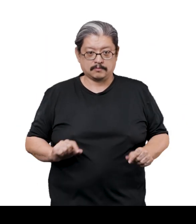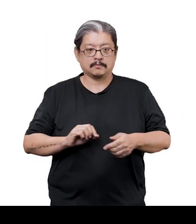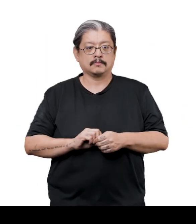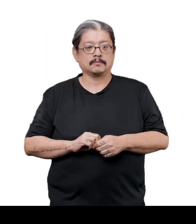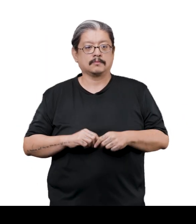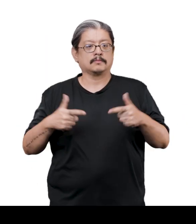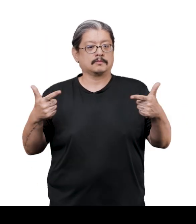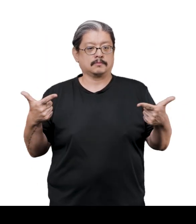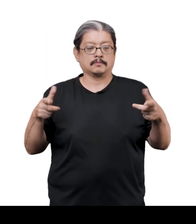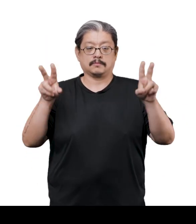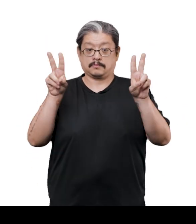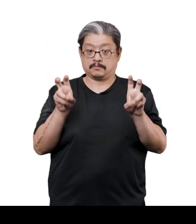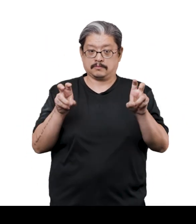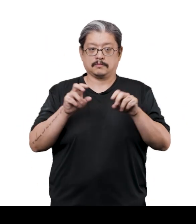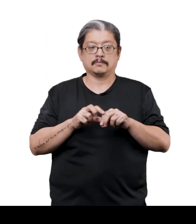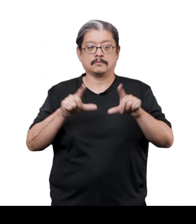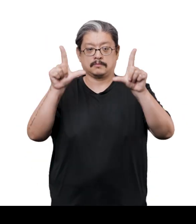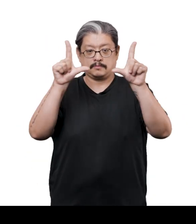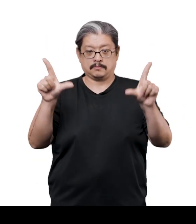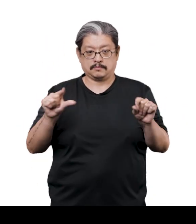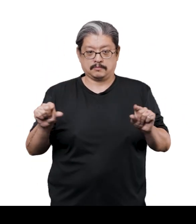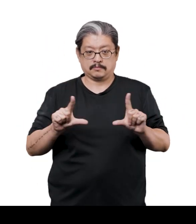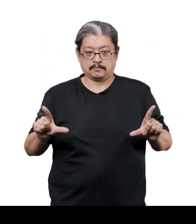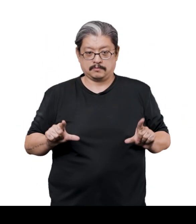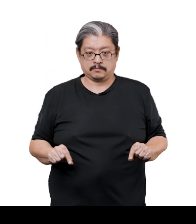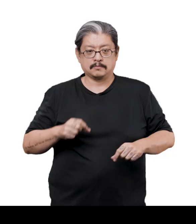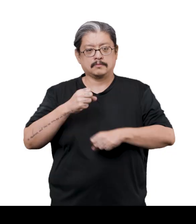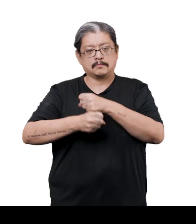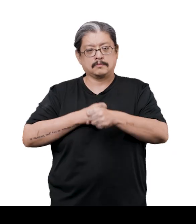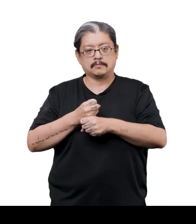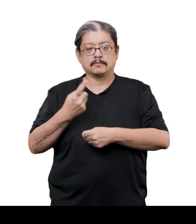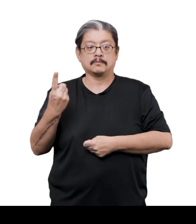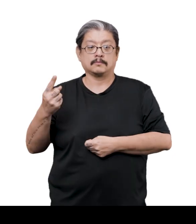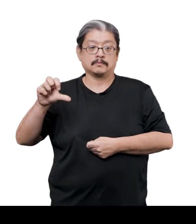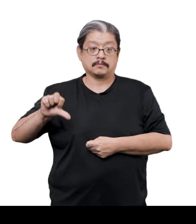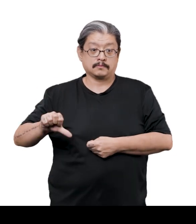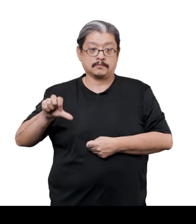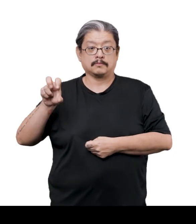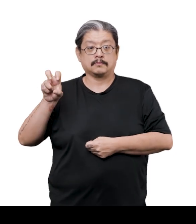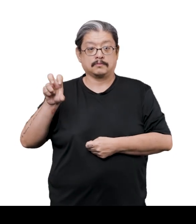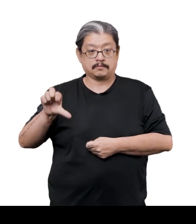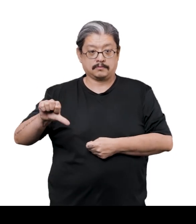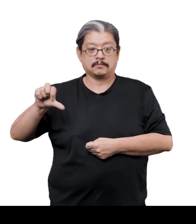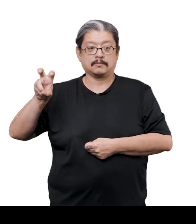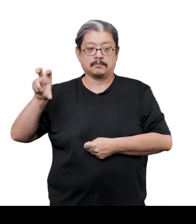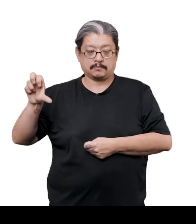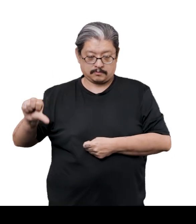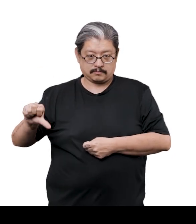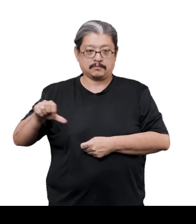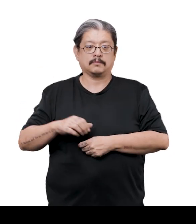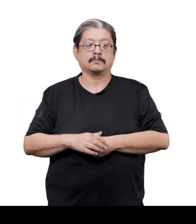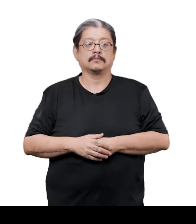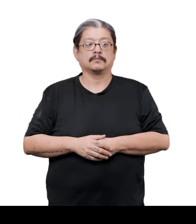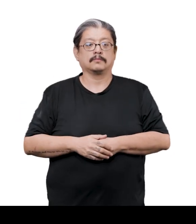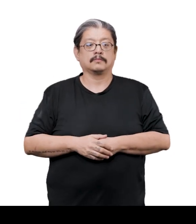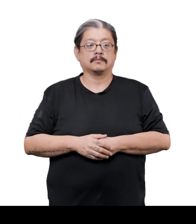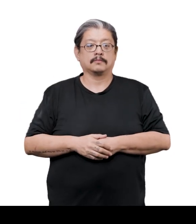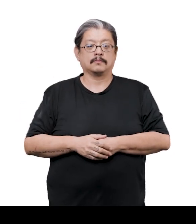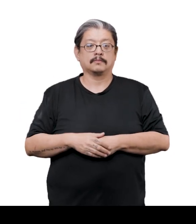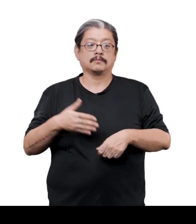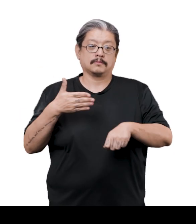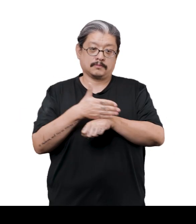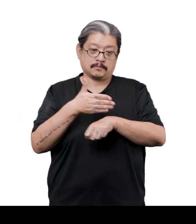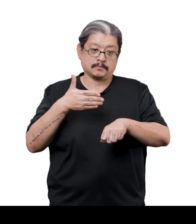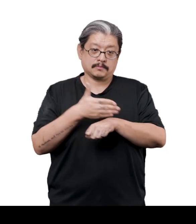descrição de Sem Título, Samambaia, de 1955. Os conteúdos produzidos para esta